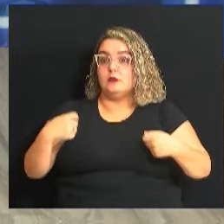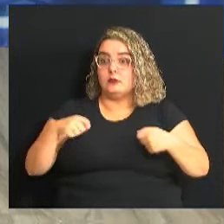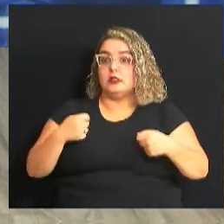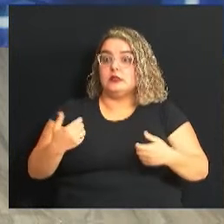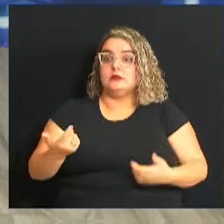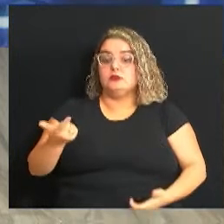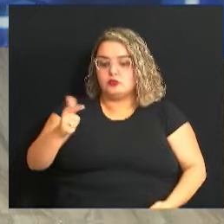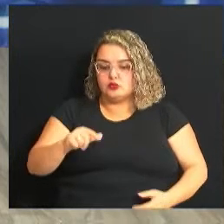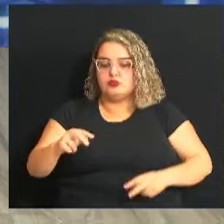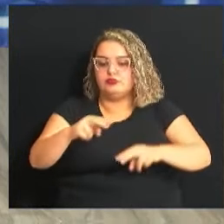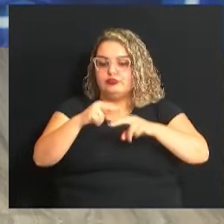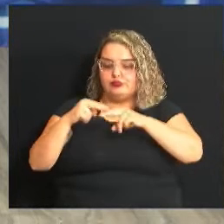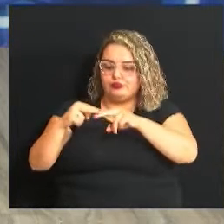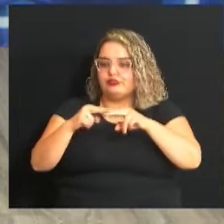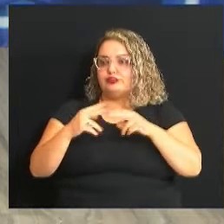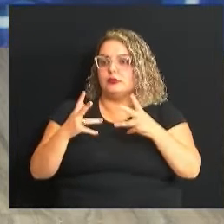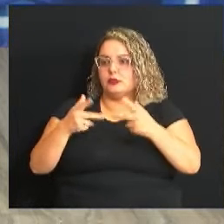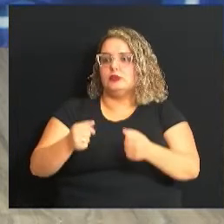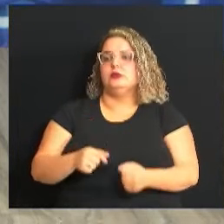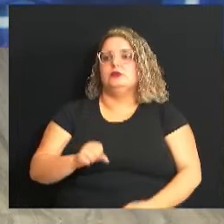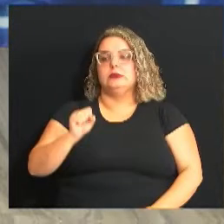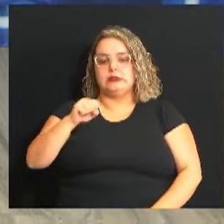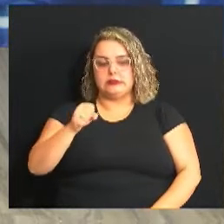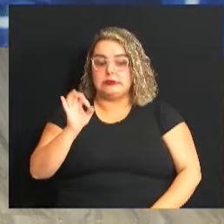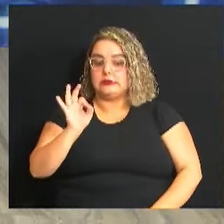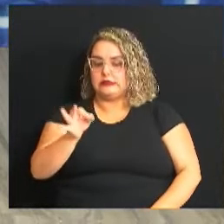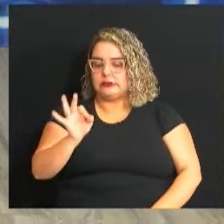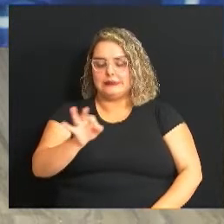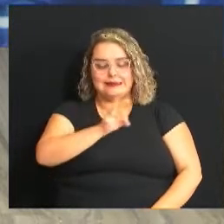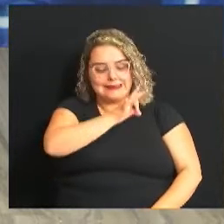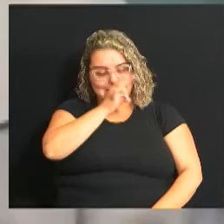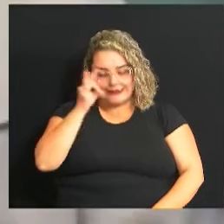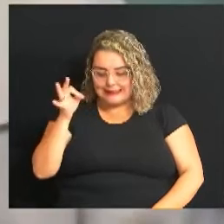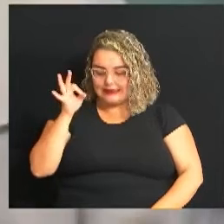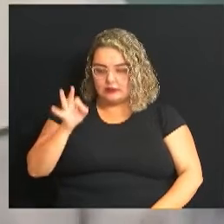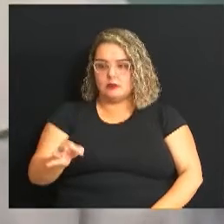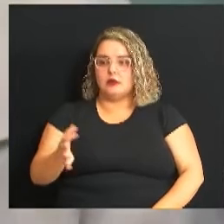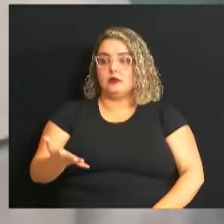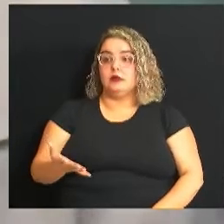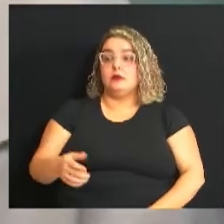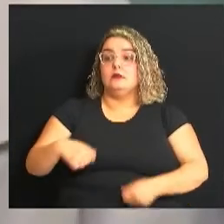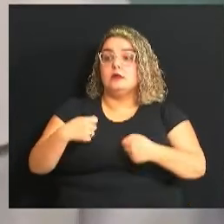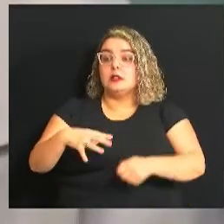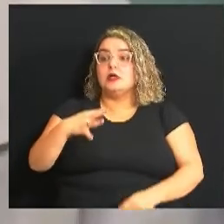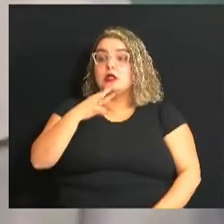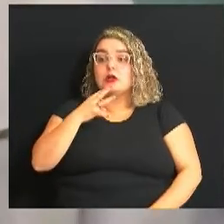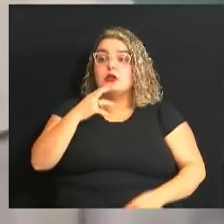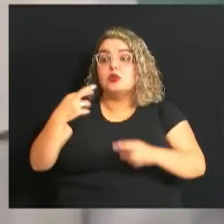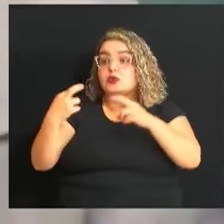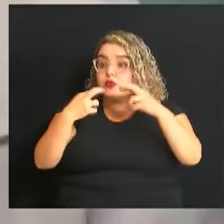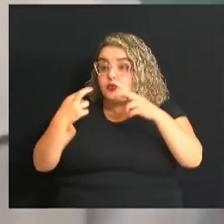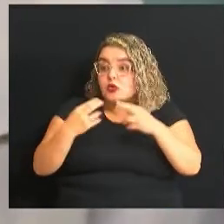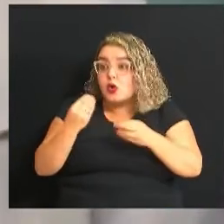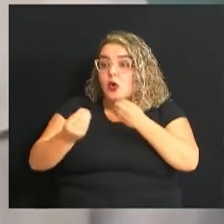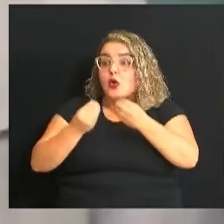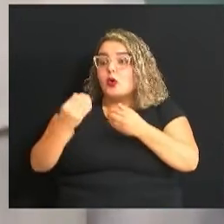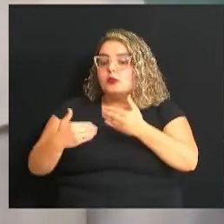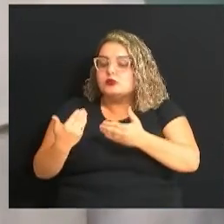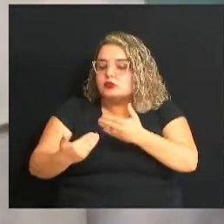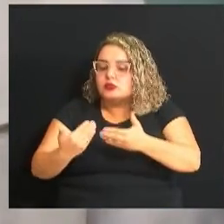continuar revisando tudo isso, né? Exato, então a gente tem que conhecer e tem que monitorar como é que anda